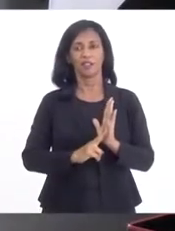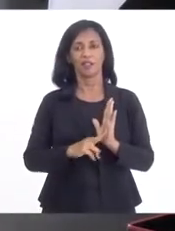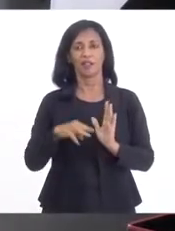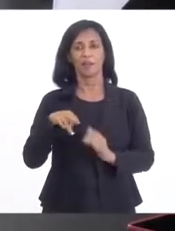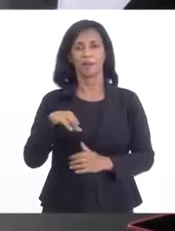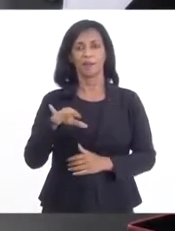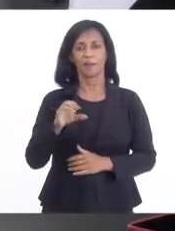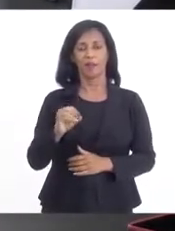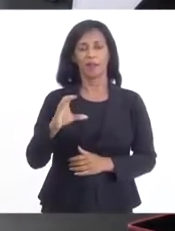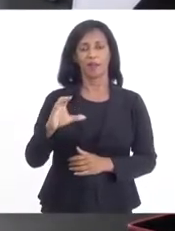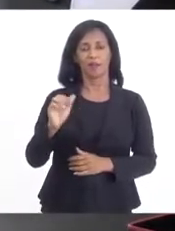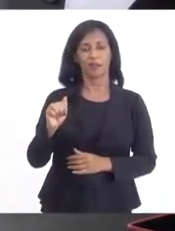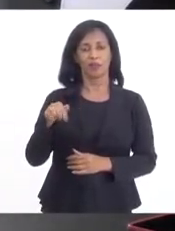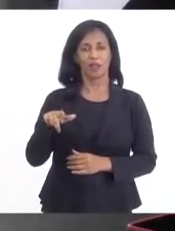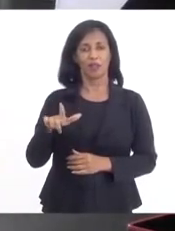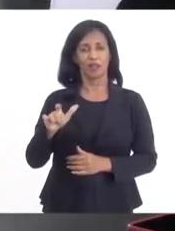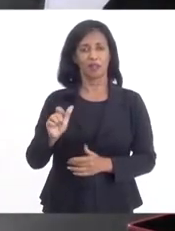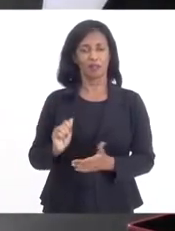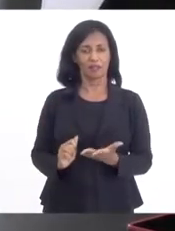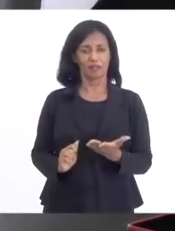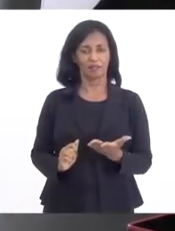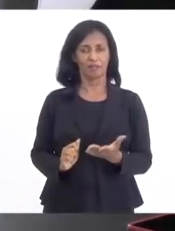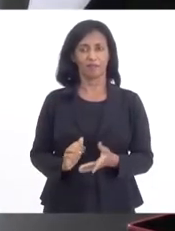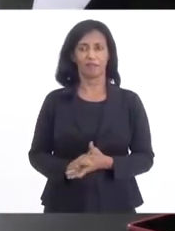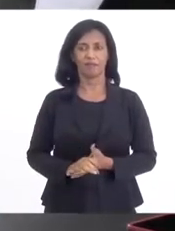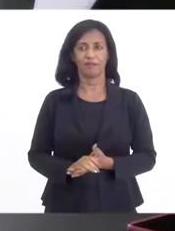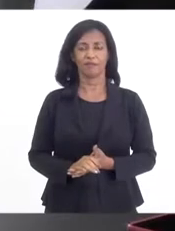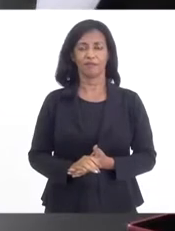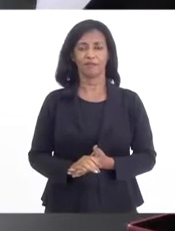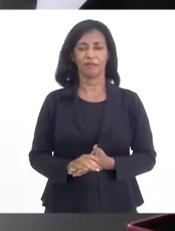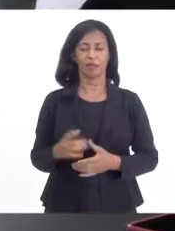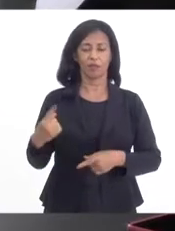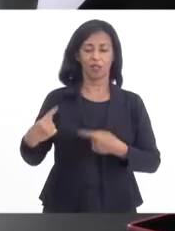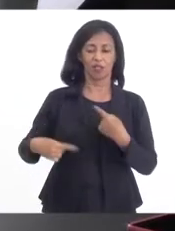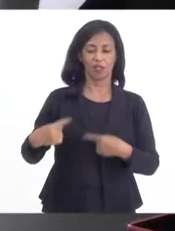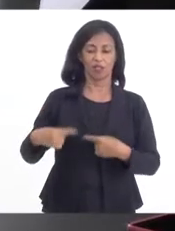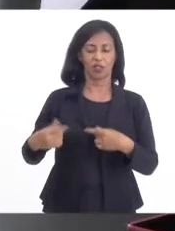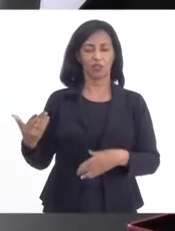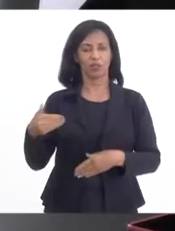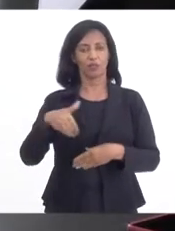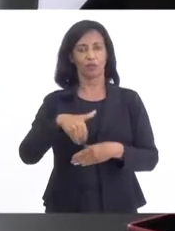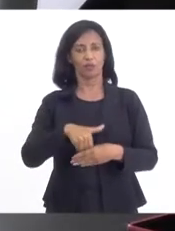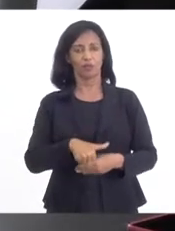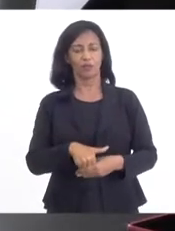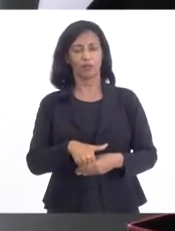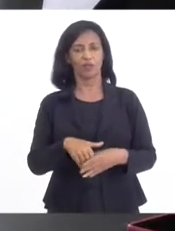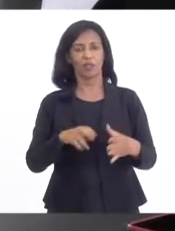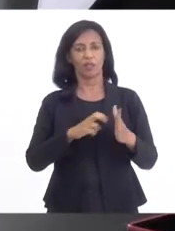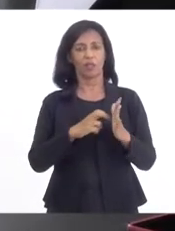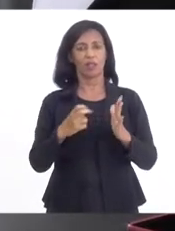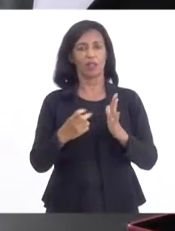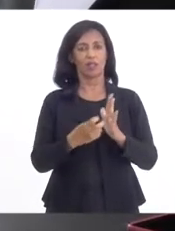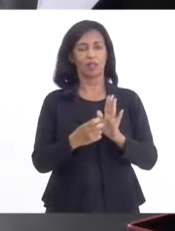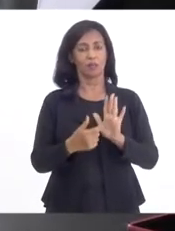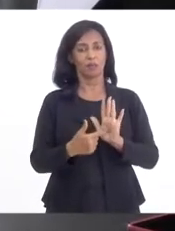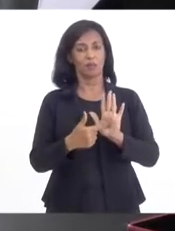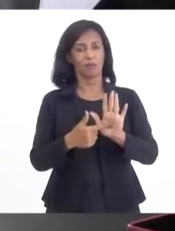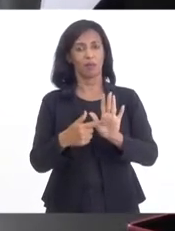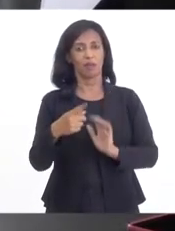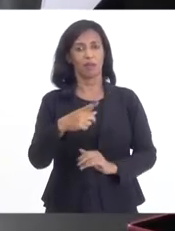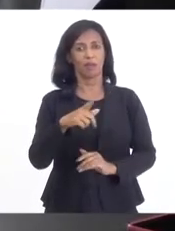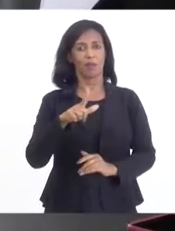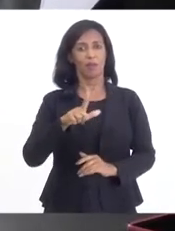Márcio Canella, a colocar em discussão e votação as emendas apresentadas ao